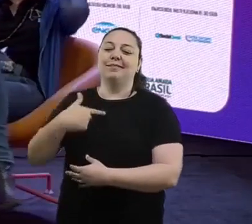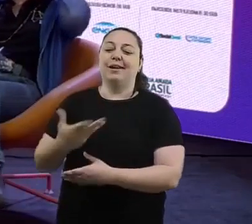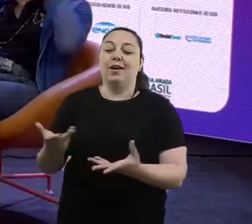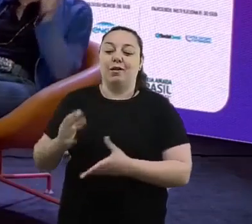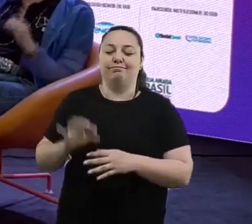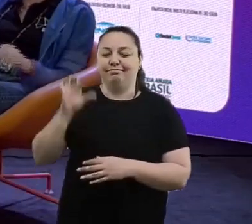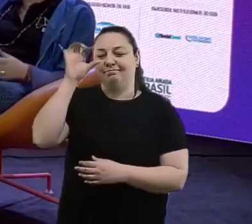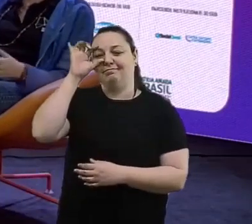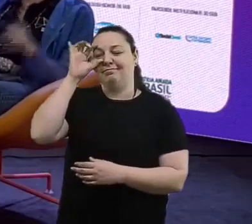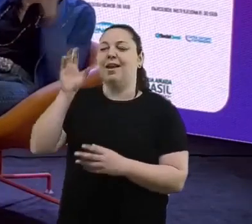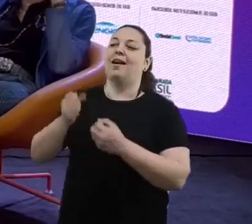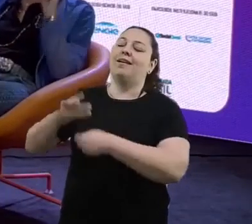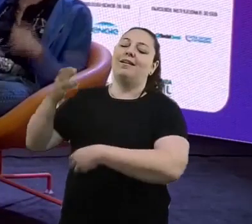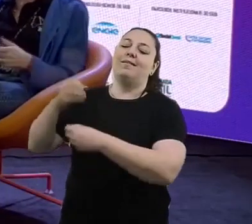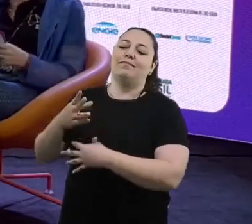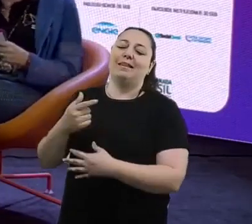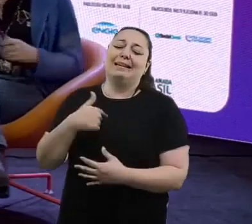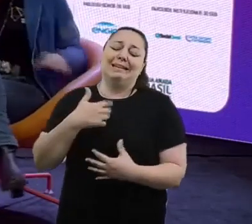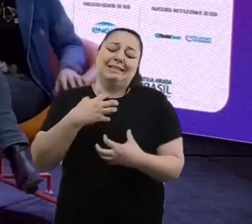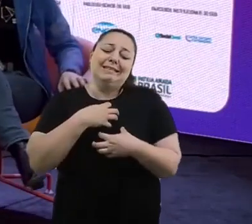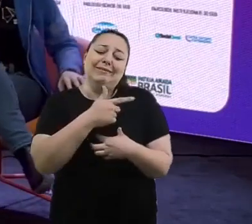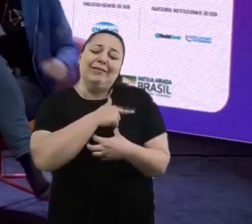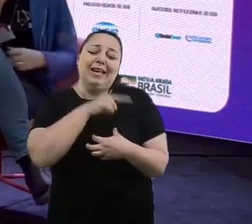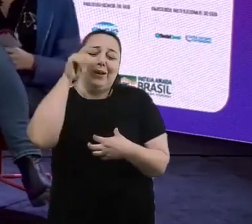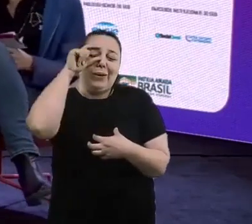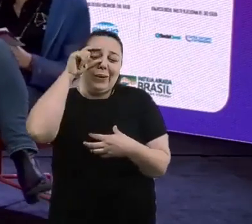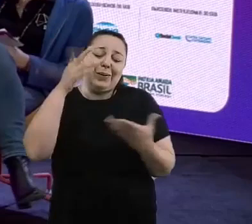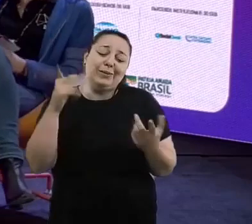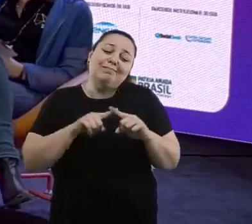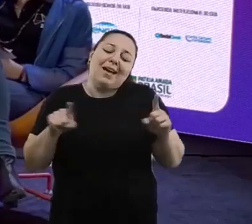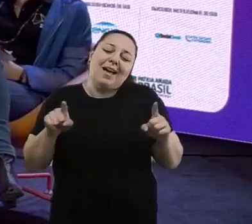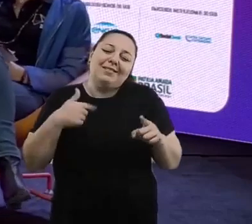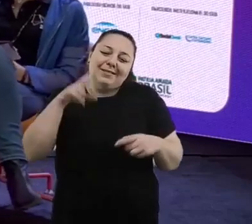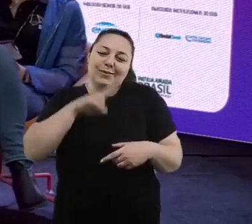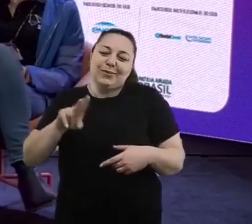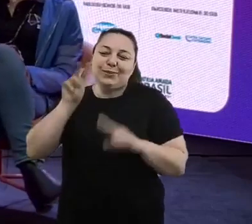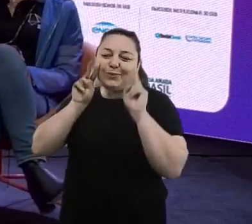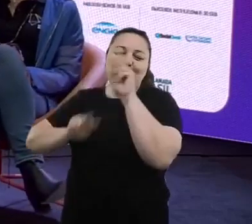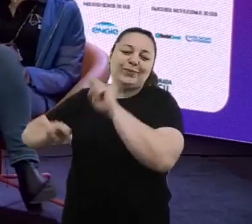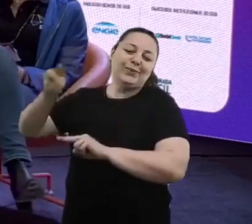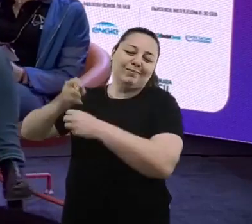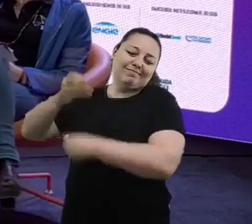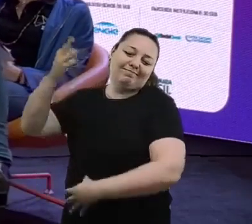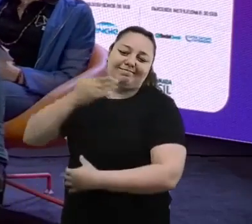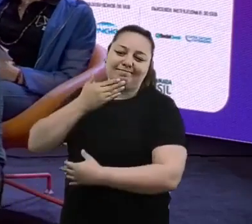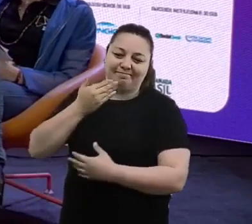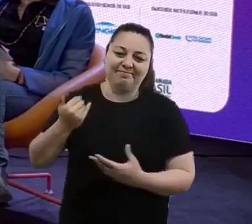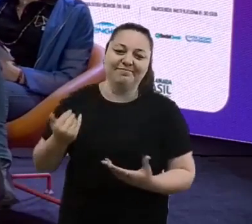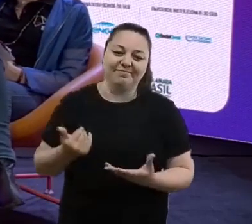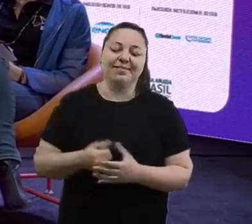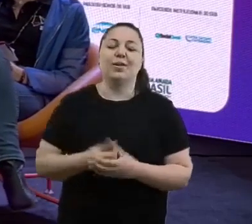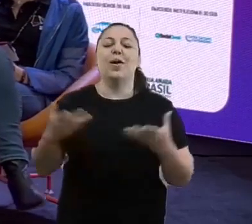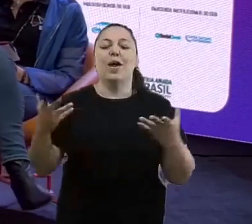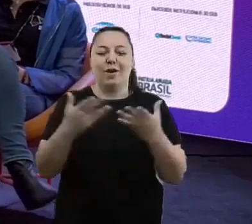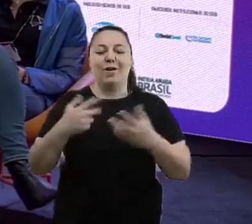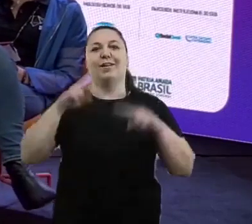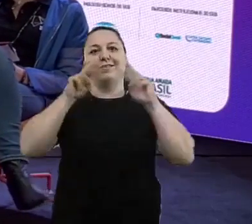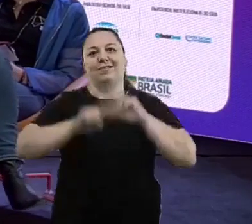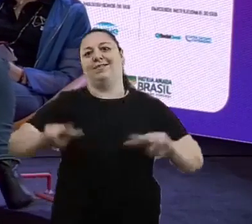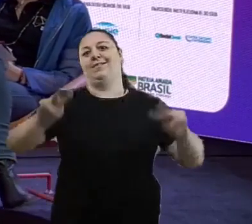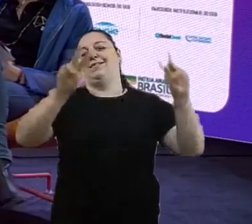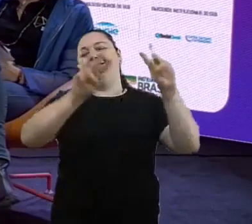trabalhamos a análise são do mês de setembro, e nós tínhamos uma previsão de 272 mil animais a serem abatidos no mês de outubro,